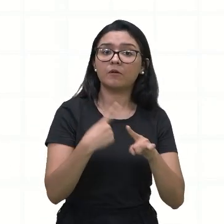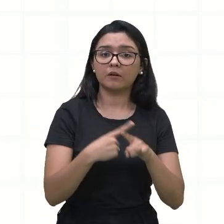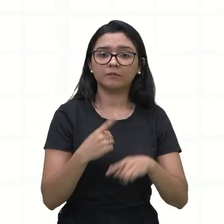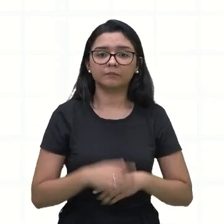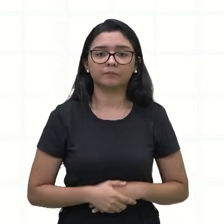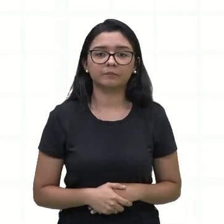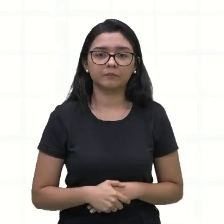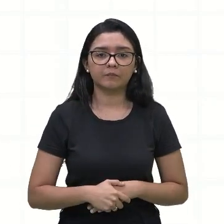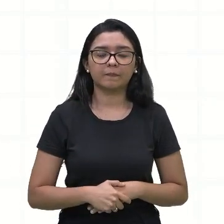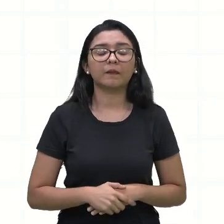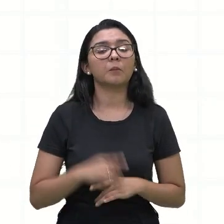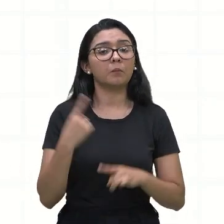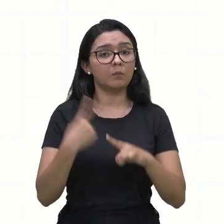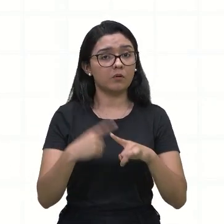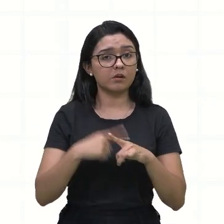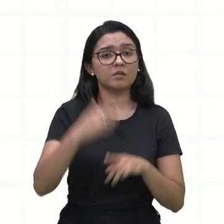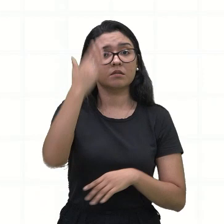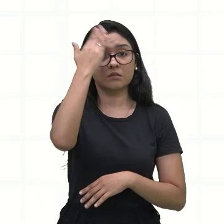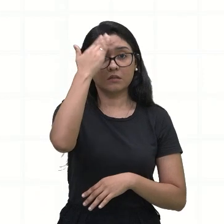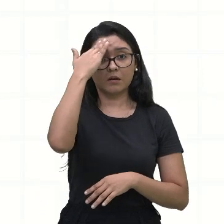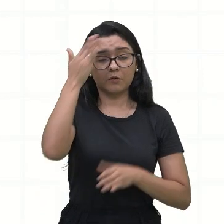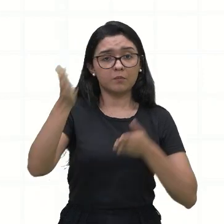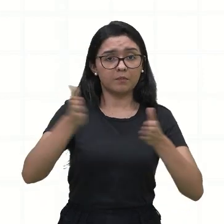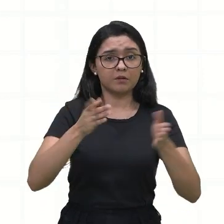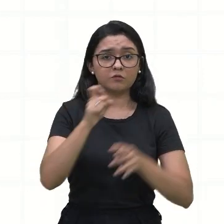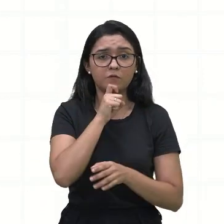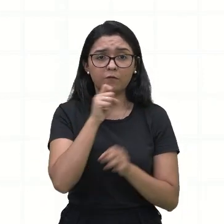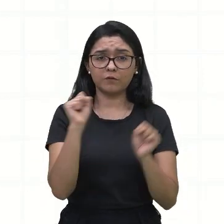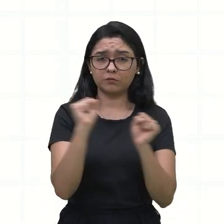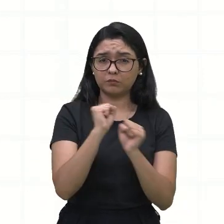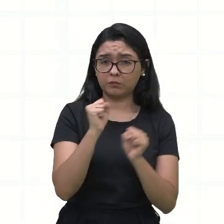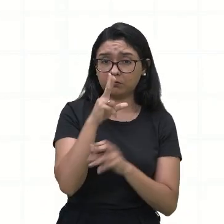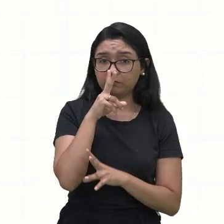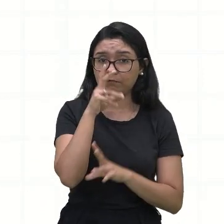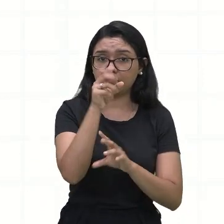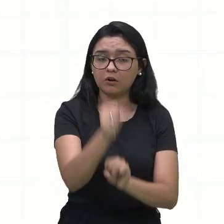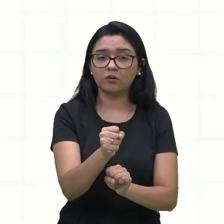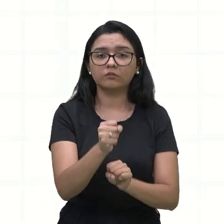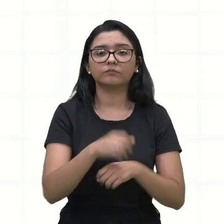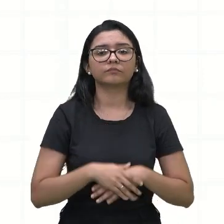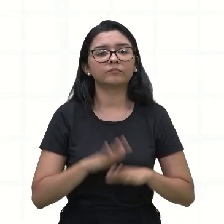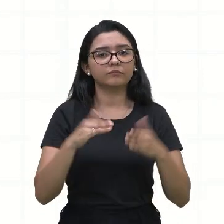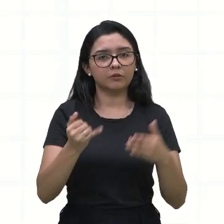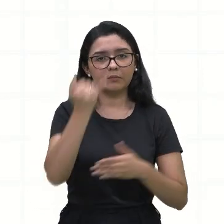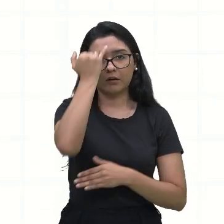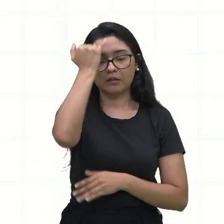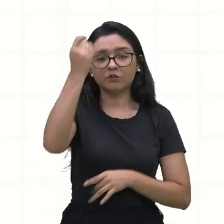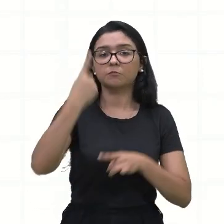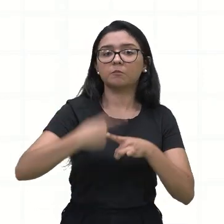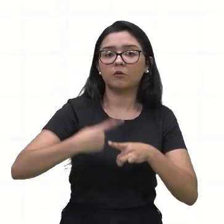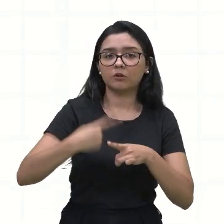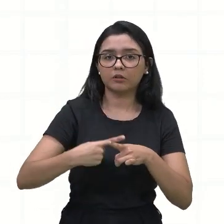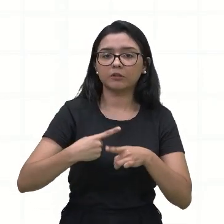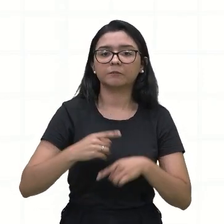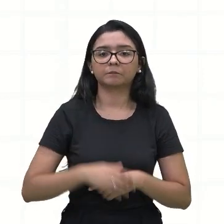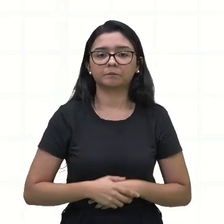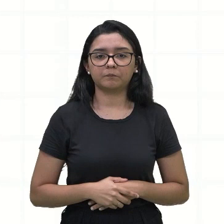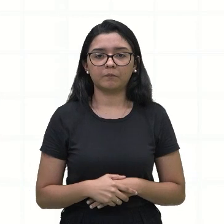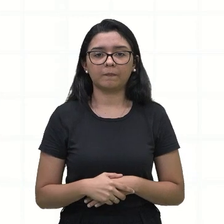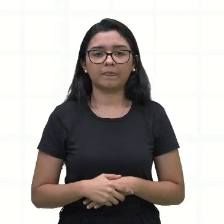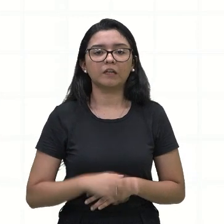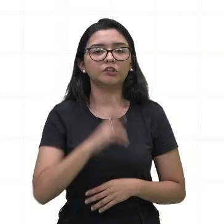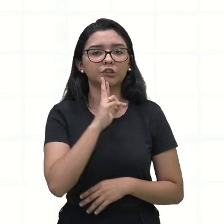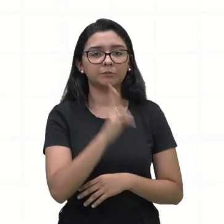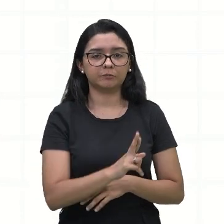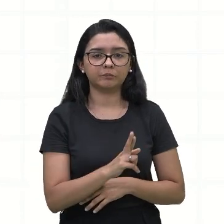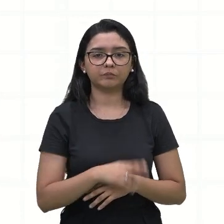Porque sabiam do inverno seria intenso e duradouro. Então, notem aí que ele vai trazer essa ideia de porquê, né? De resposta.